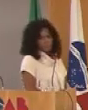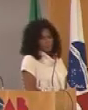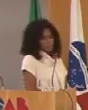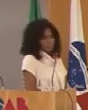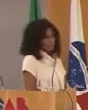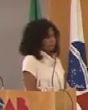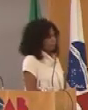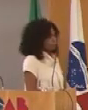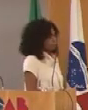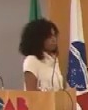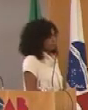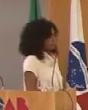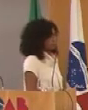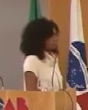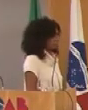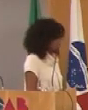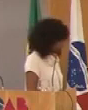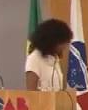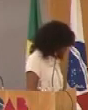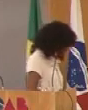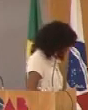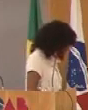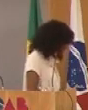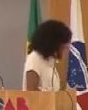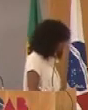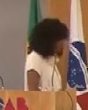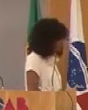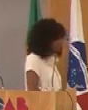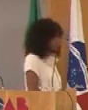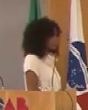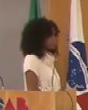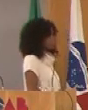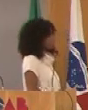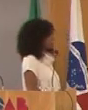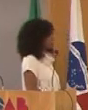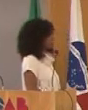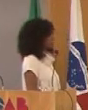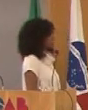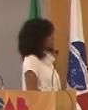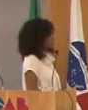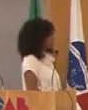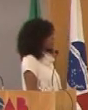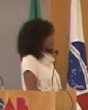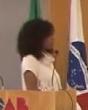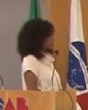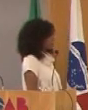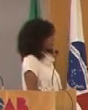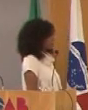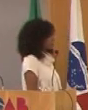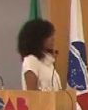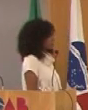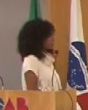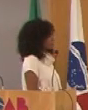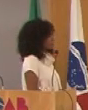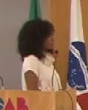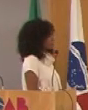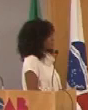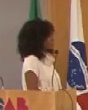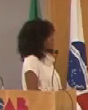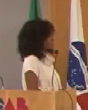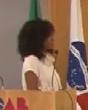sete meses e duas semanas de 2019, nós temos assistido a assassinatos de lideranças